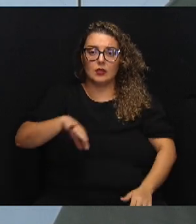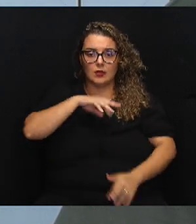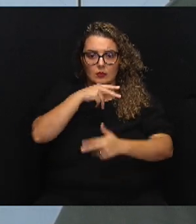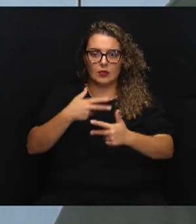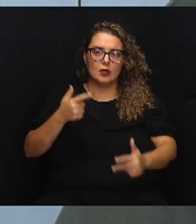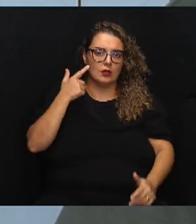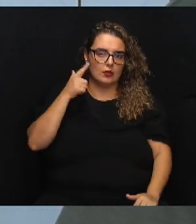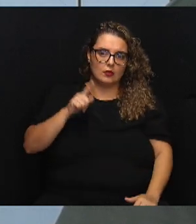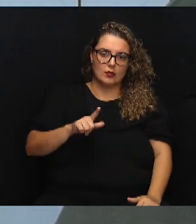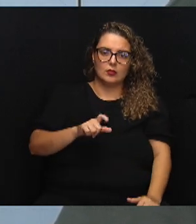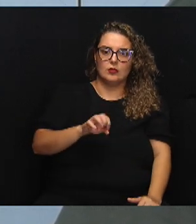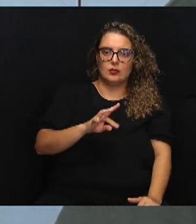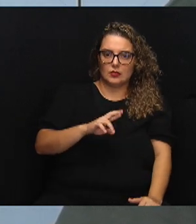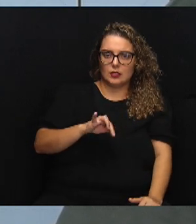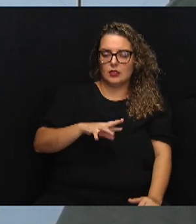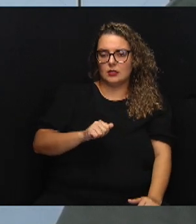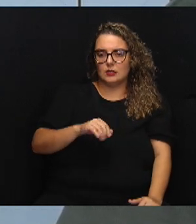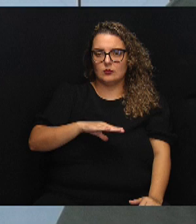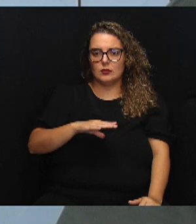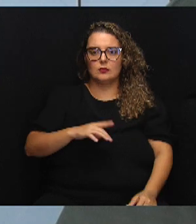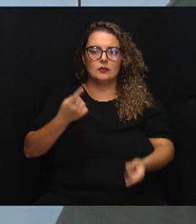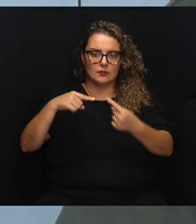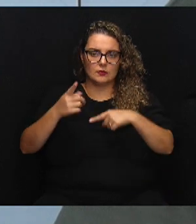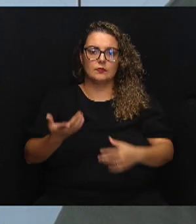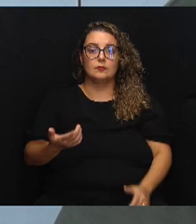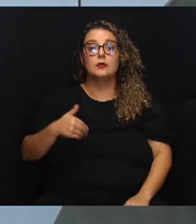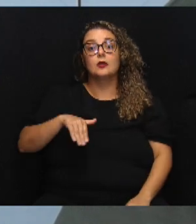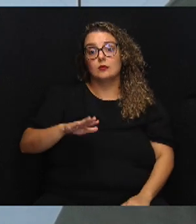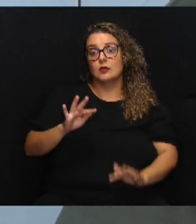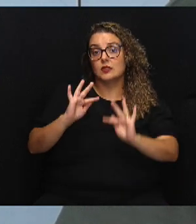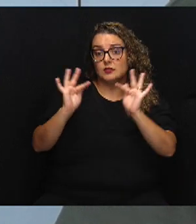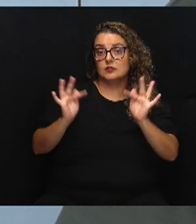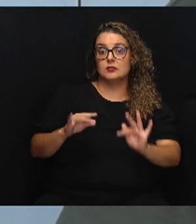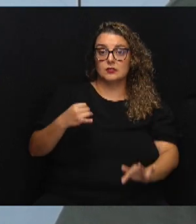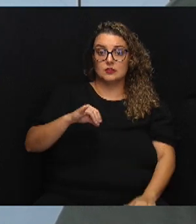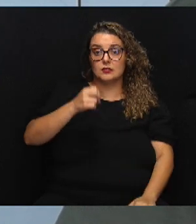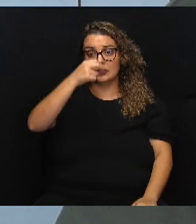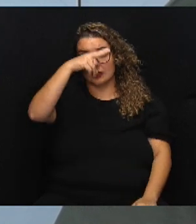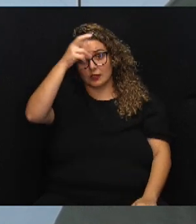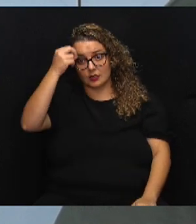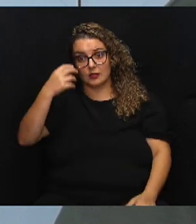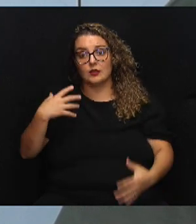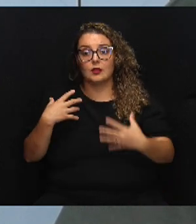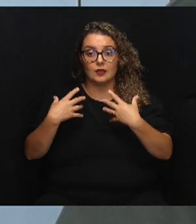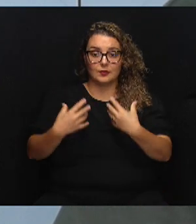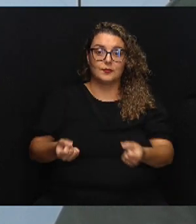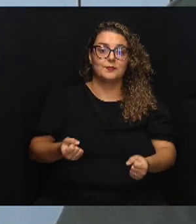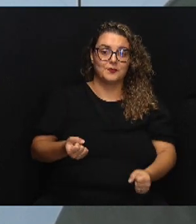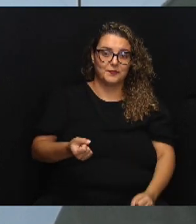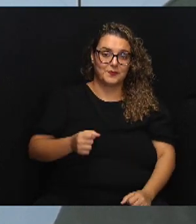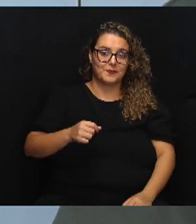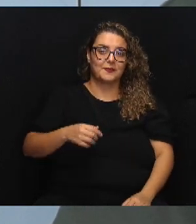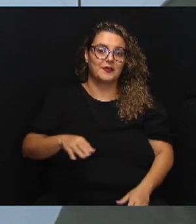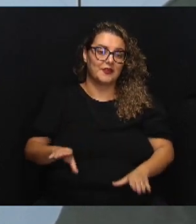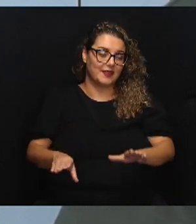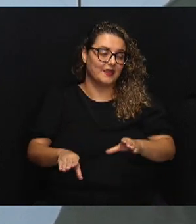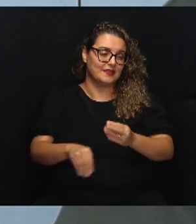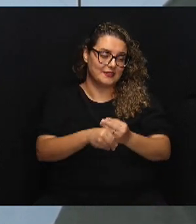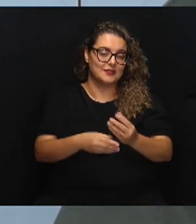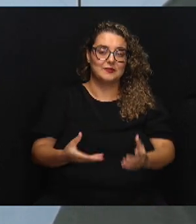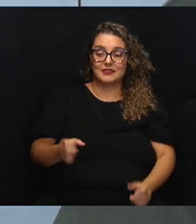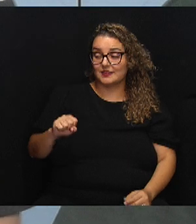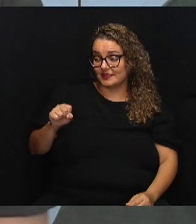loteria municipal vai ser um sucesso, mas eu fico mais feliz se o prefeito aceitar essa emenda, Herbert, que